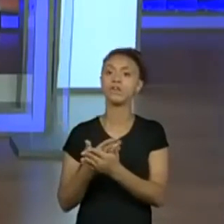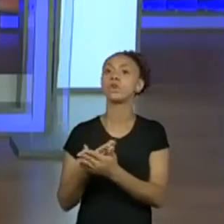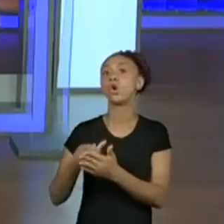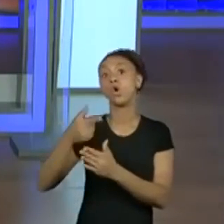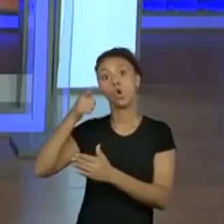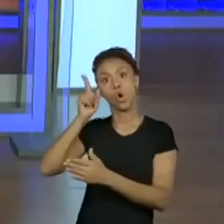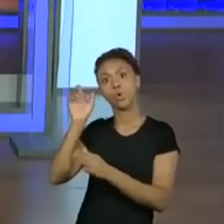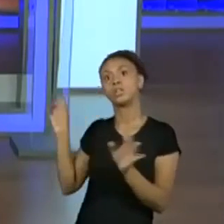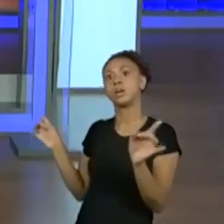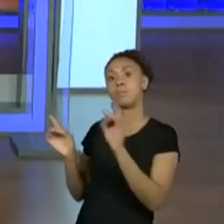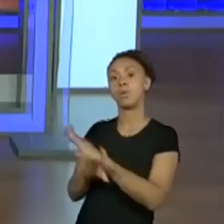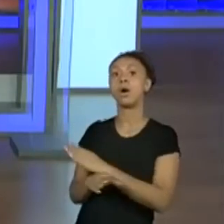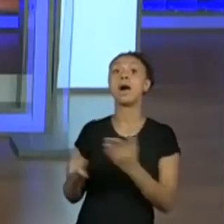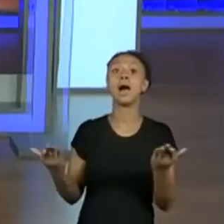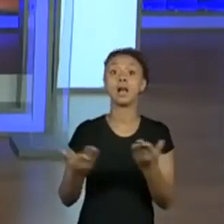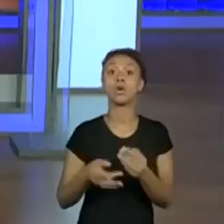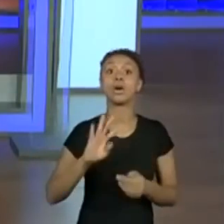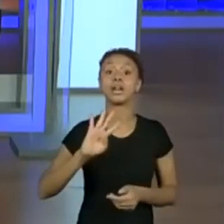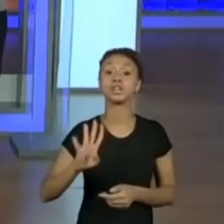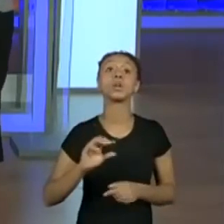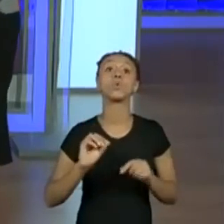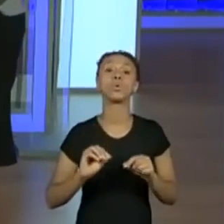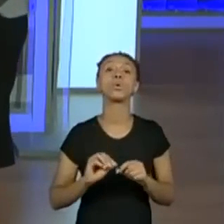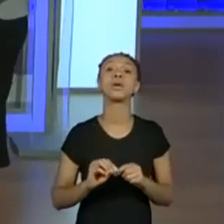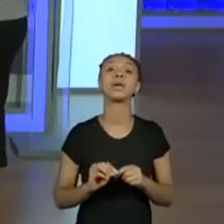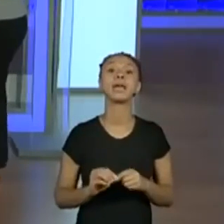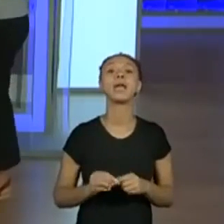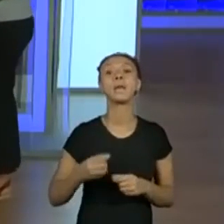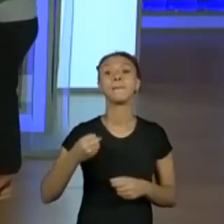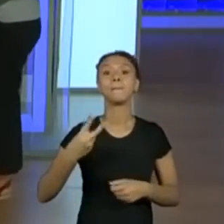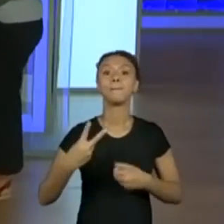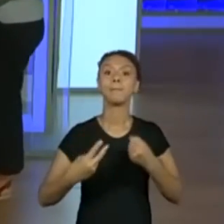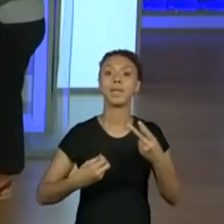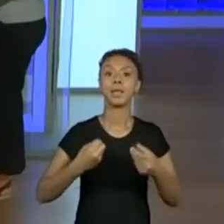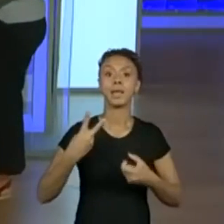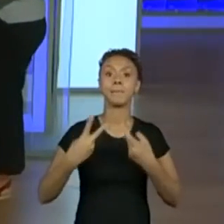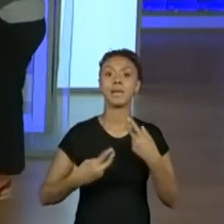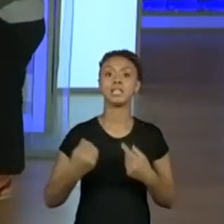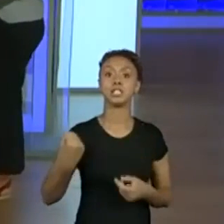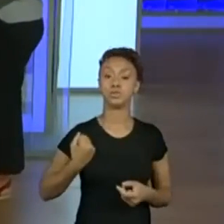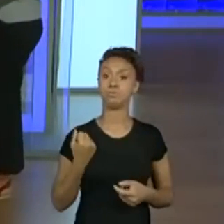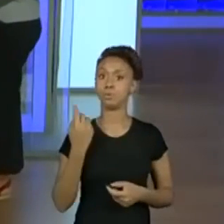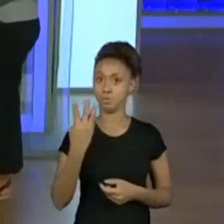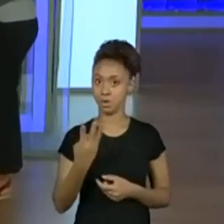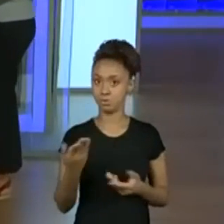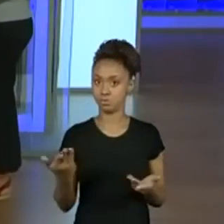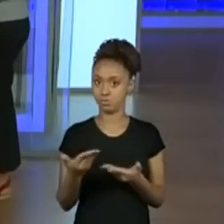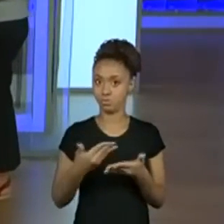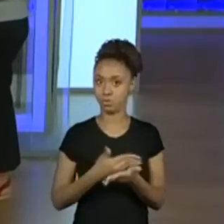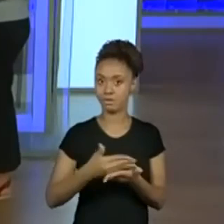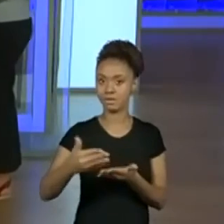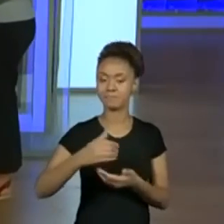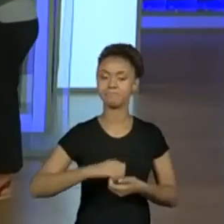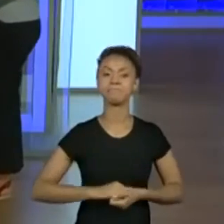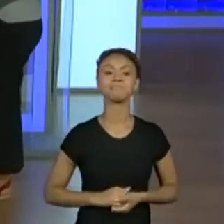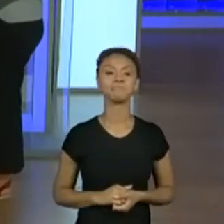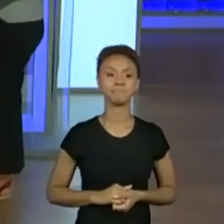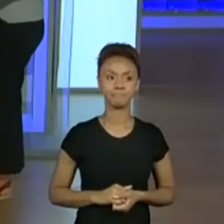são habilidades do quarto bimestre. Exato. Tá bom? Então, tem mais um passo aqui, olha. Por